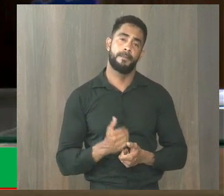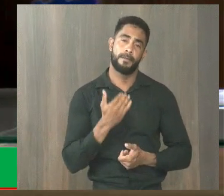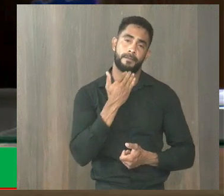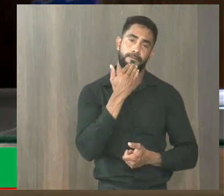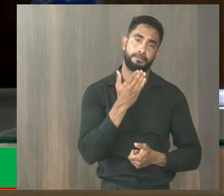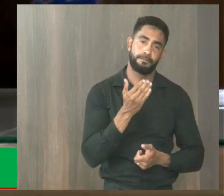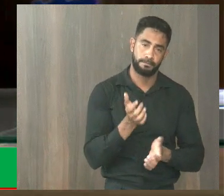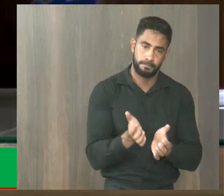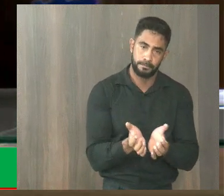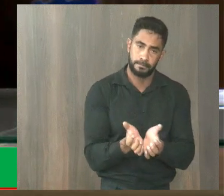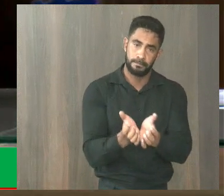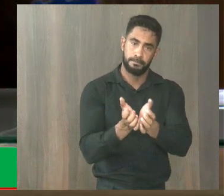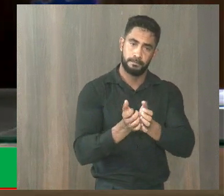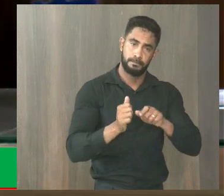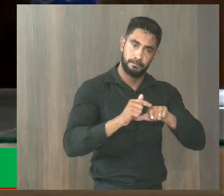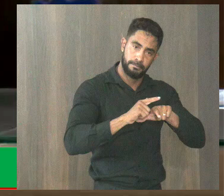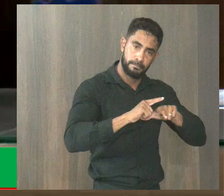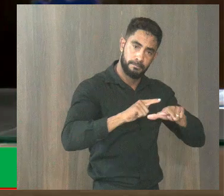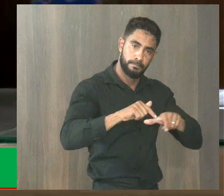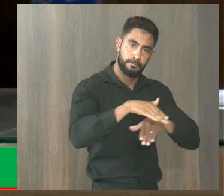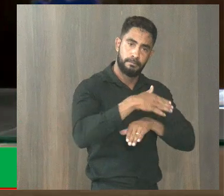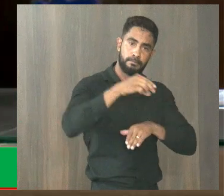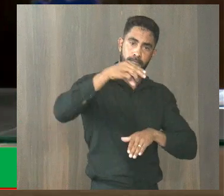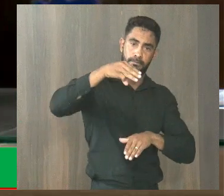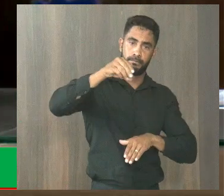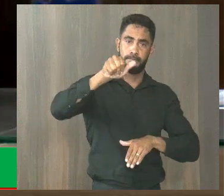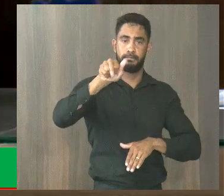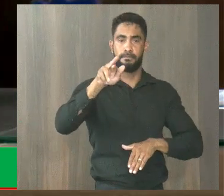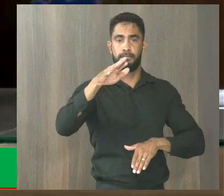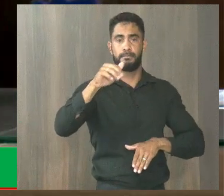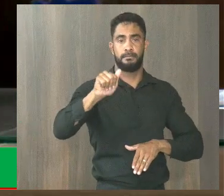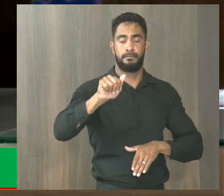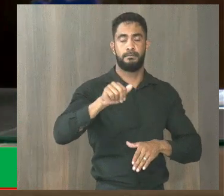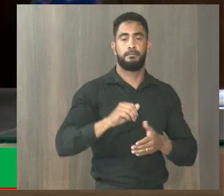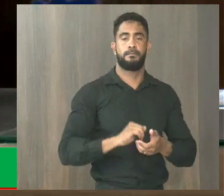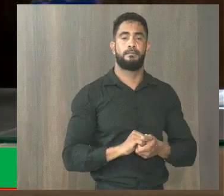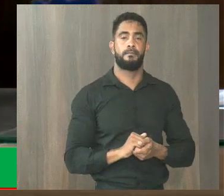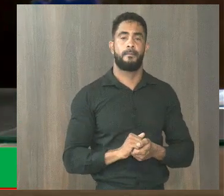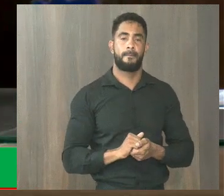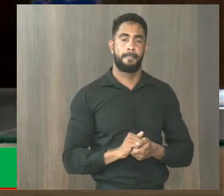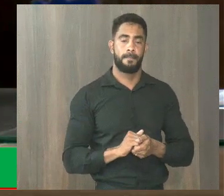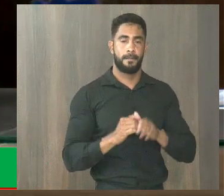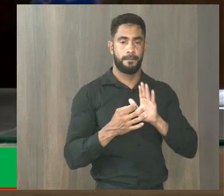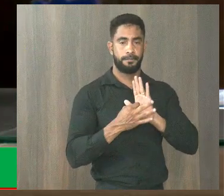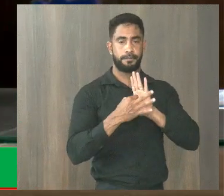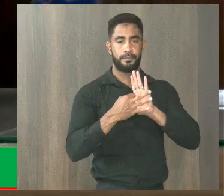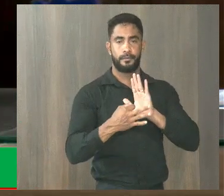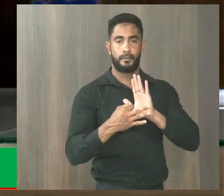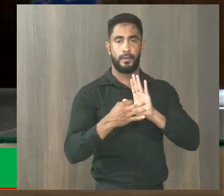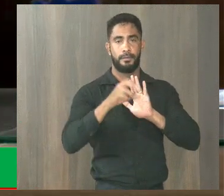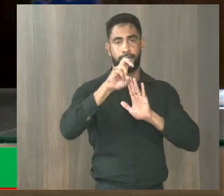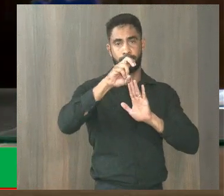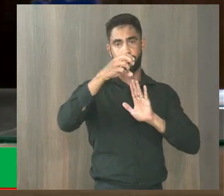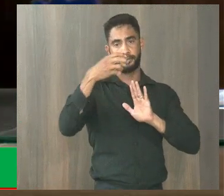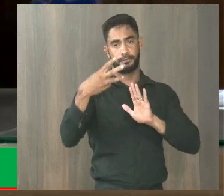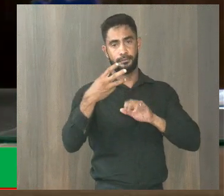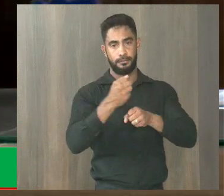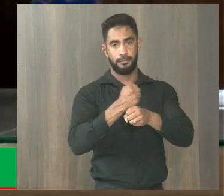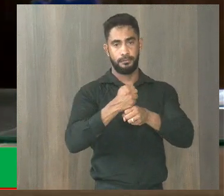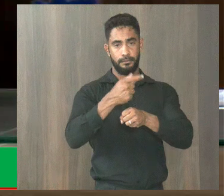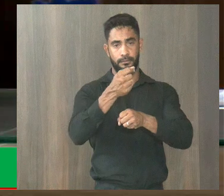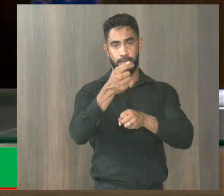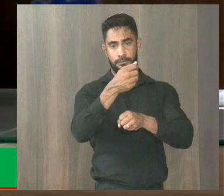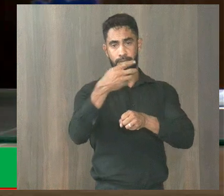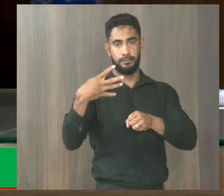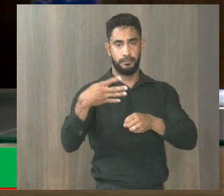Sugere patrulhamento e cascalhamento na rua Maria Vitória, no bairro Rio Novo. Indicação de necessidade 053 de